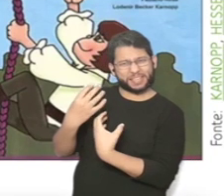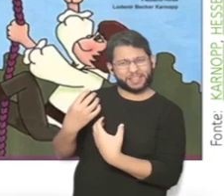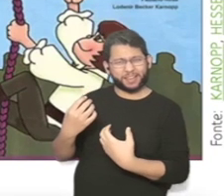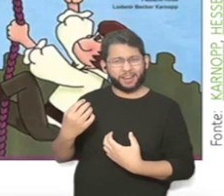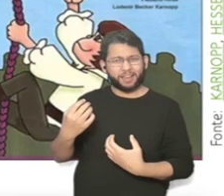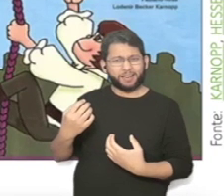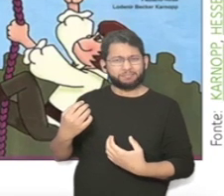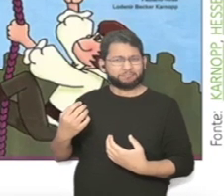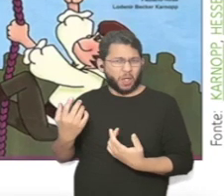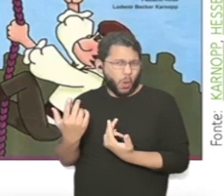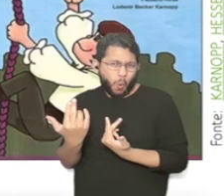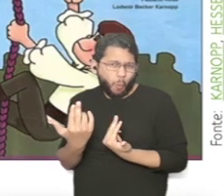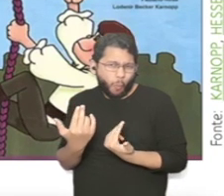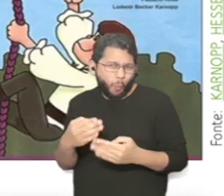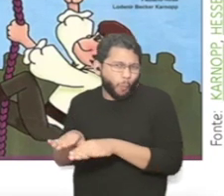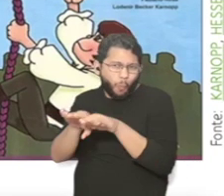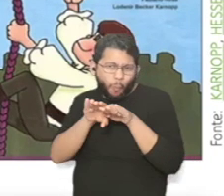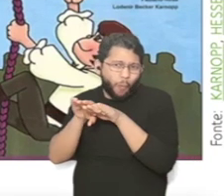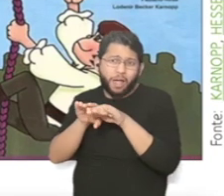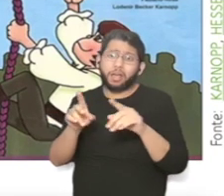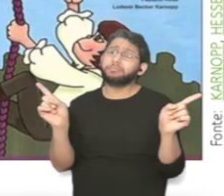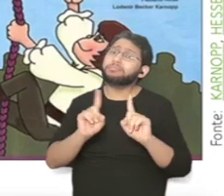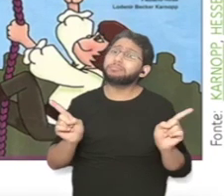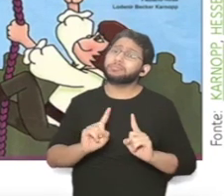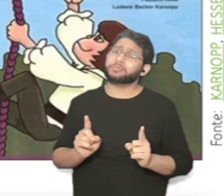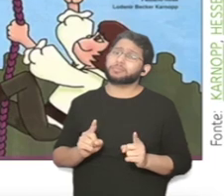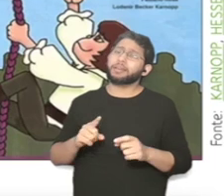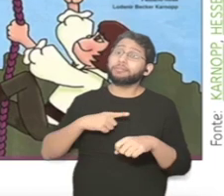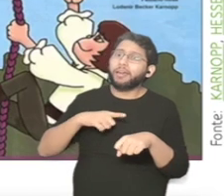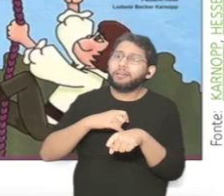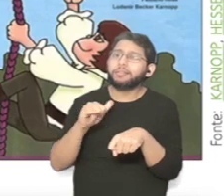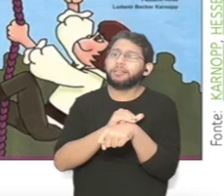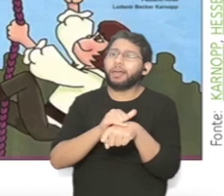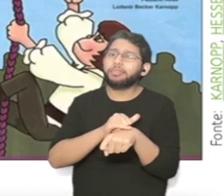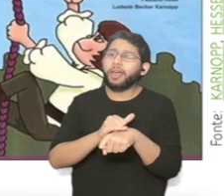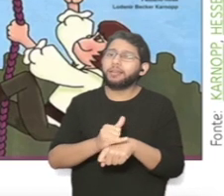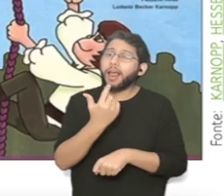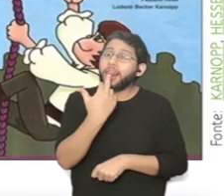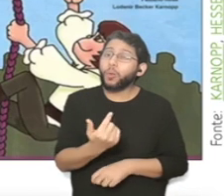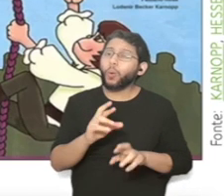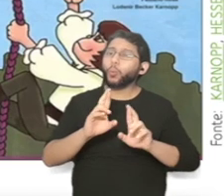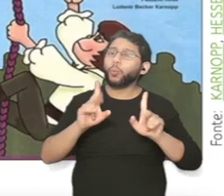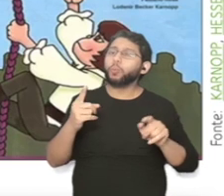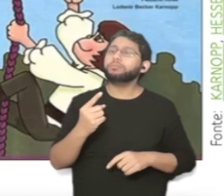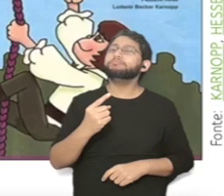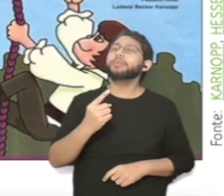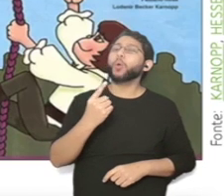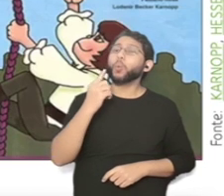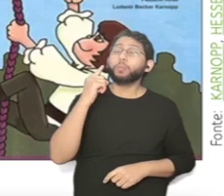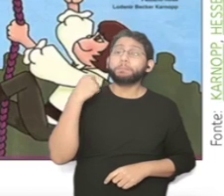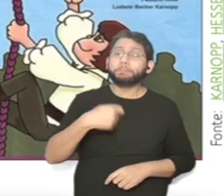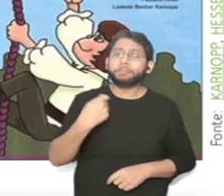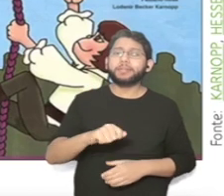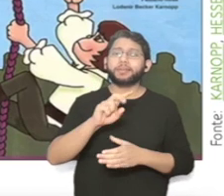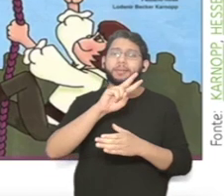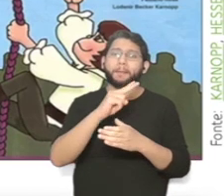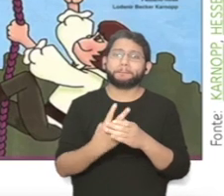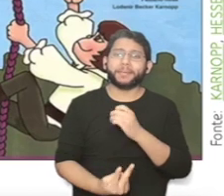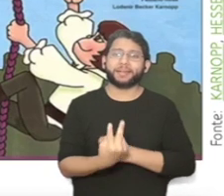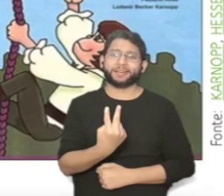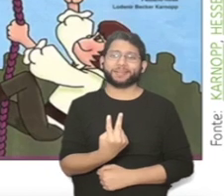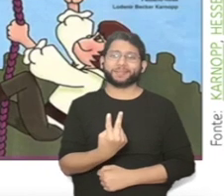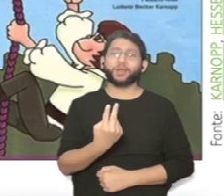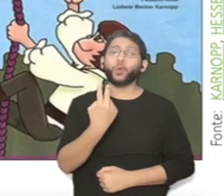de alfabetização. E, portanto, elas são vistas como diferença linguística também. No caso dos surdos, é isso que se entende,